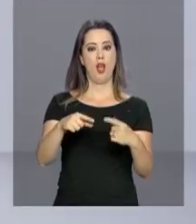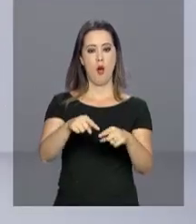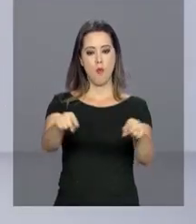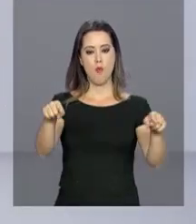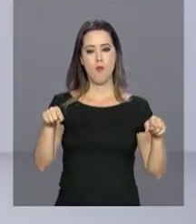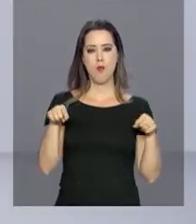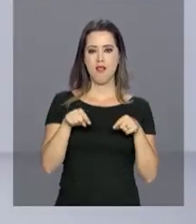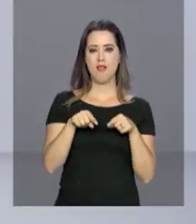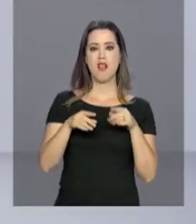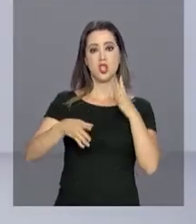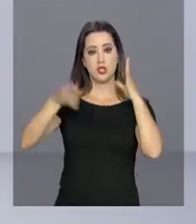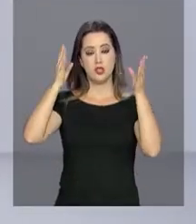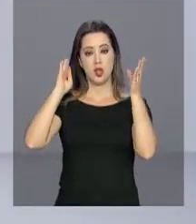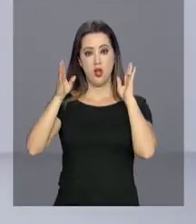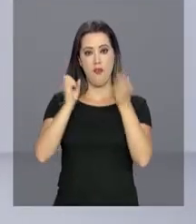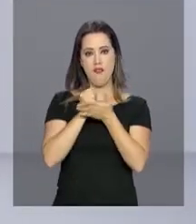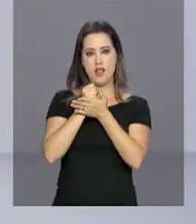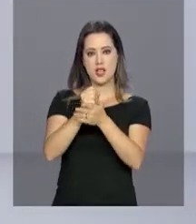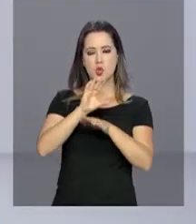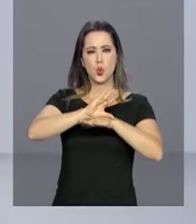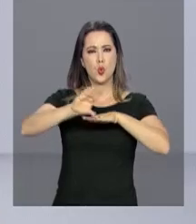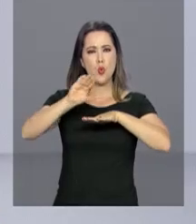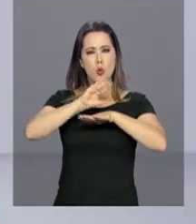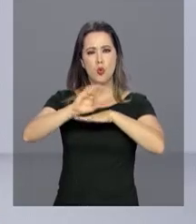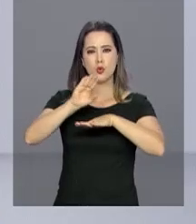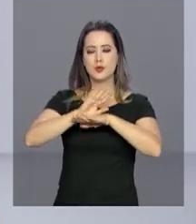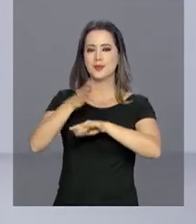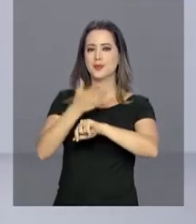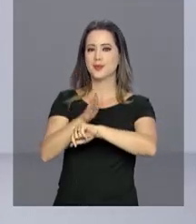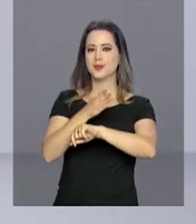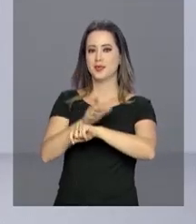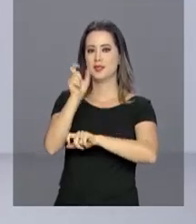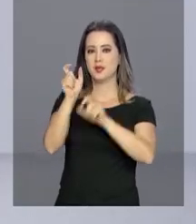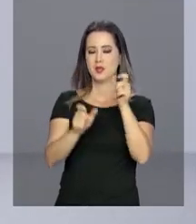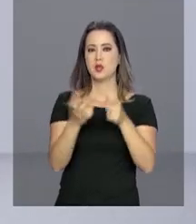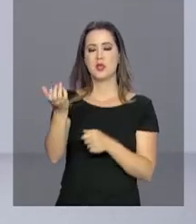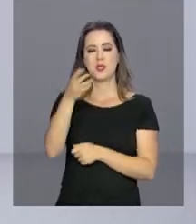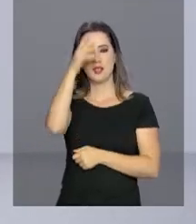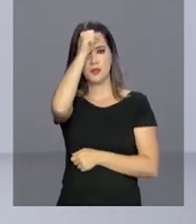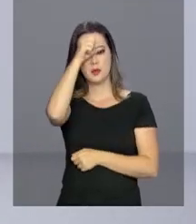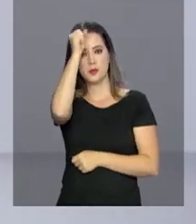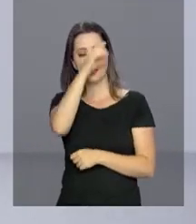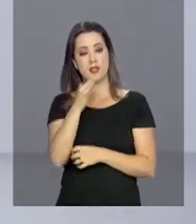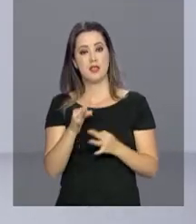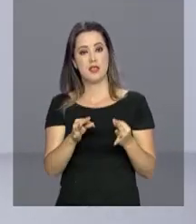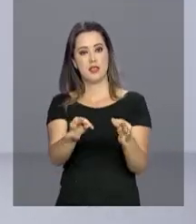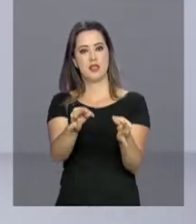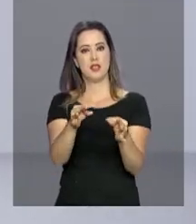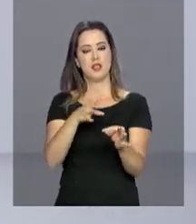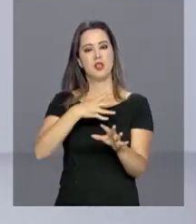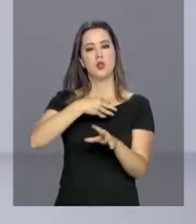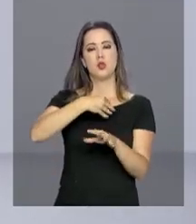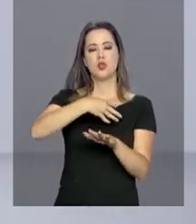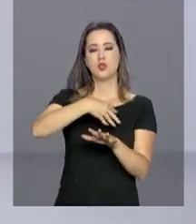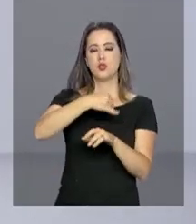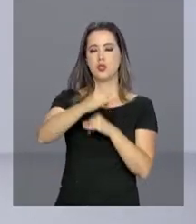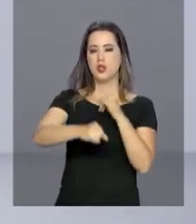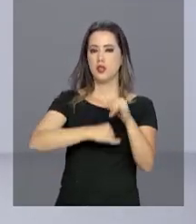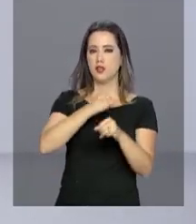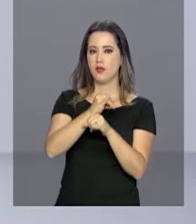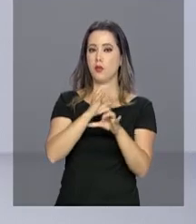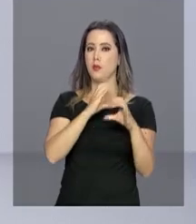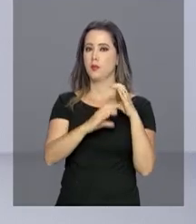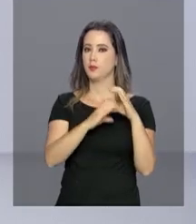móvel que oferece cursos de capacitação para estudantes que desejam aprender sobre tecnologias da informação e comunicação